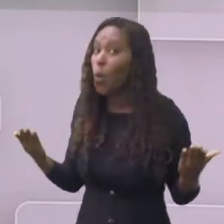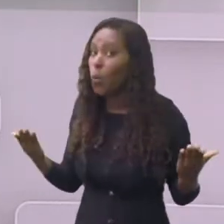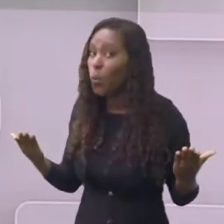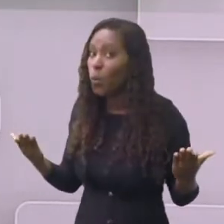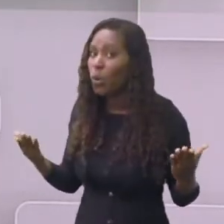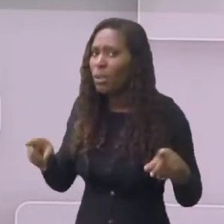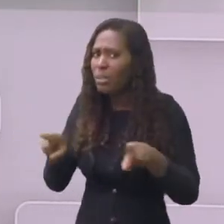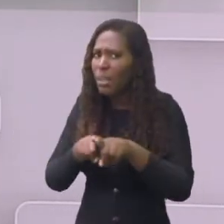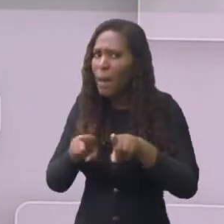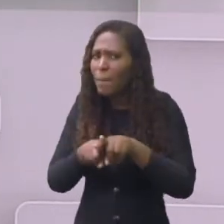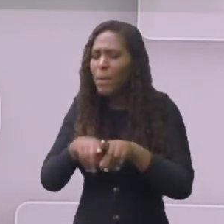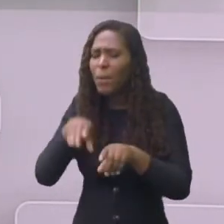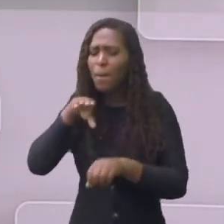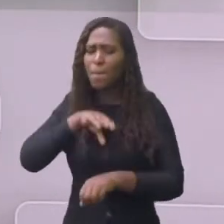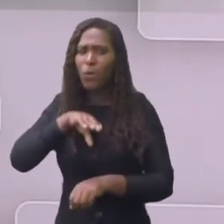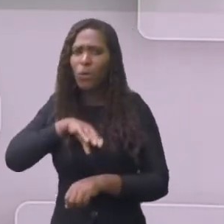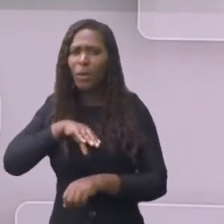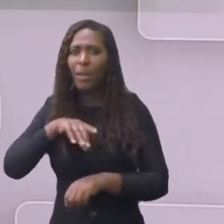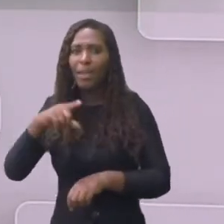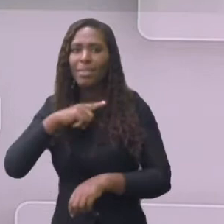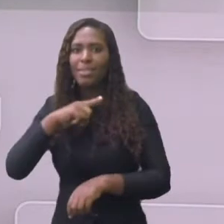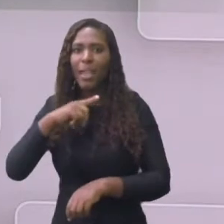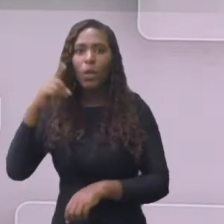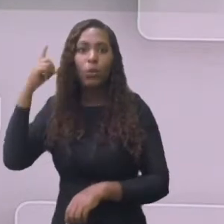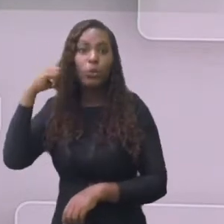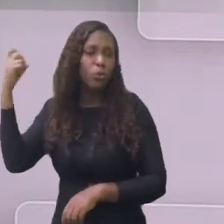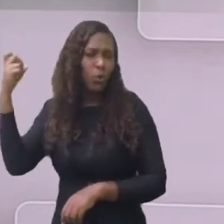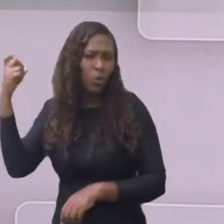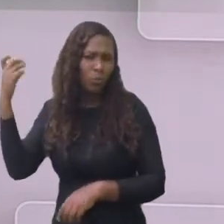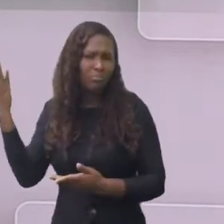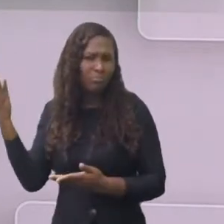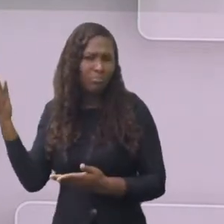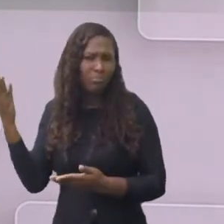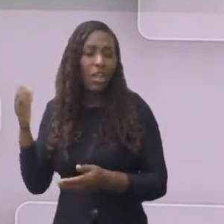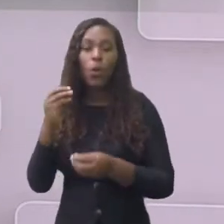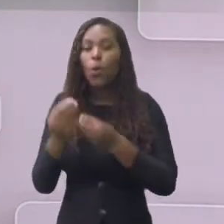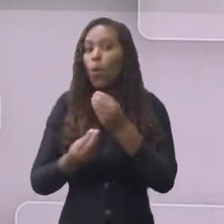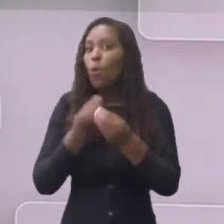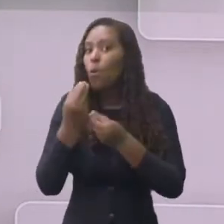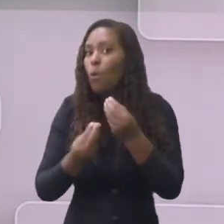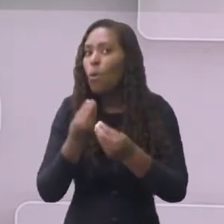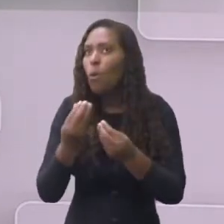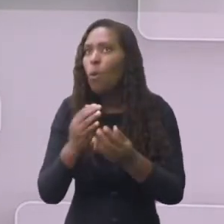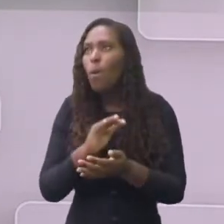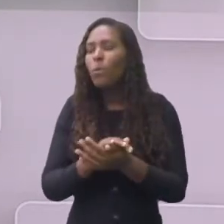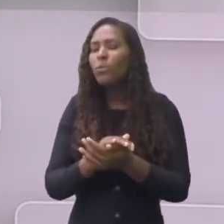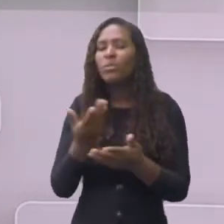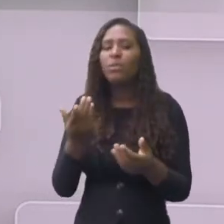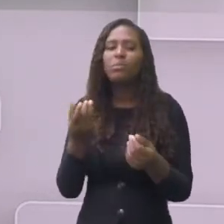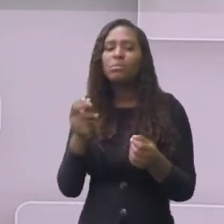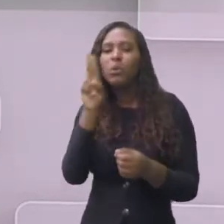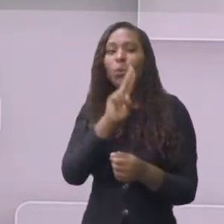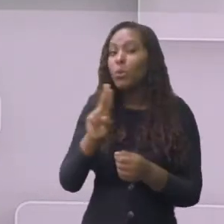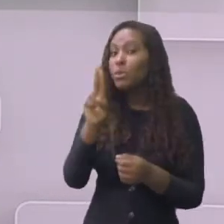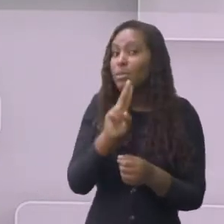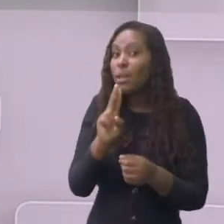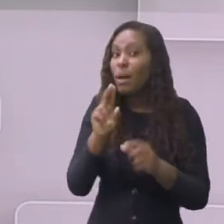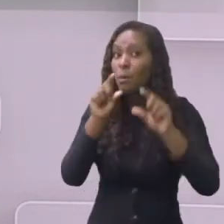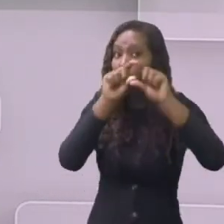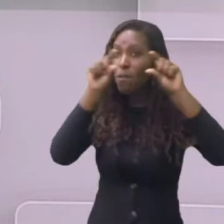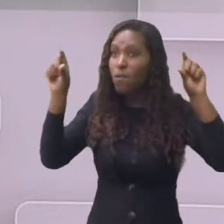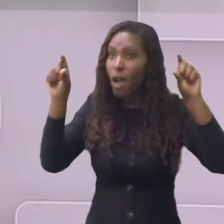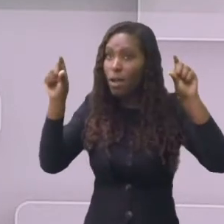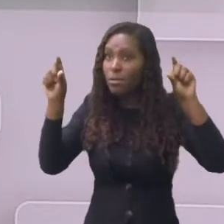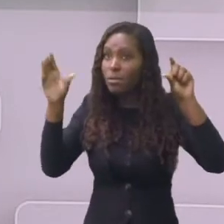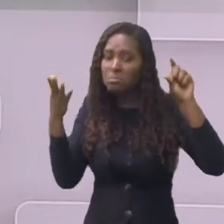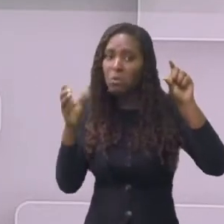Qual é a função dele? O que a gente pode esperar desse sinal se a gente usa ele para escrever também dentro do nosso